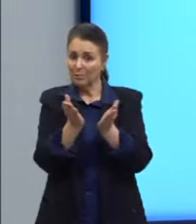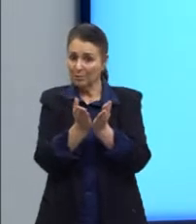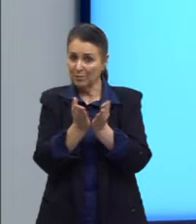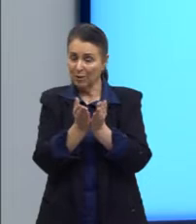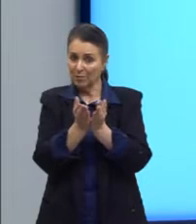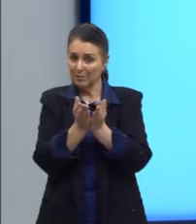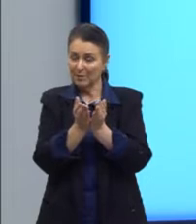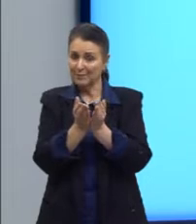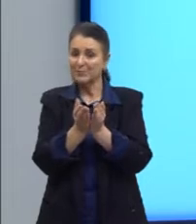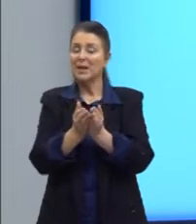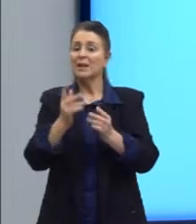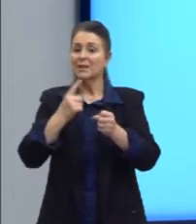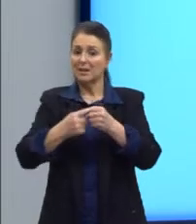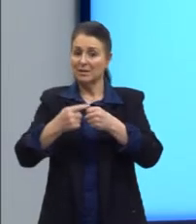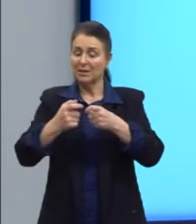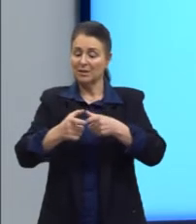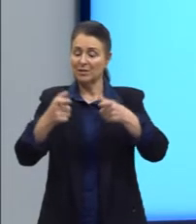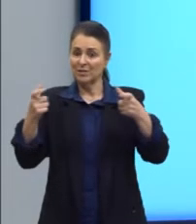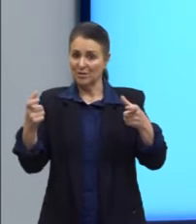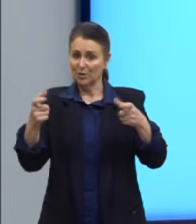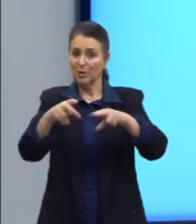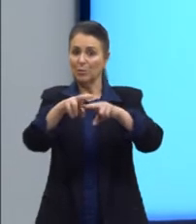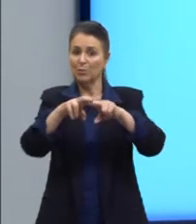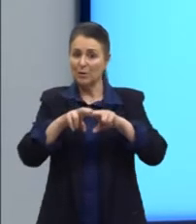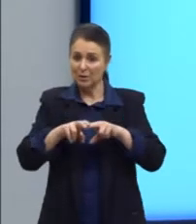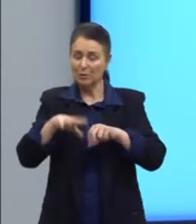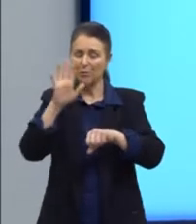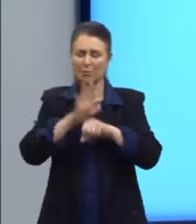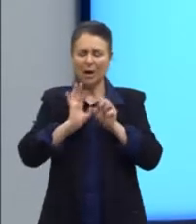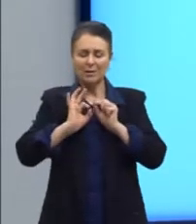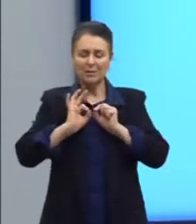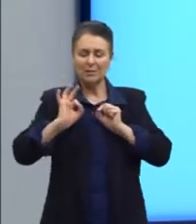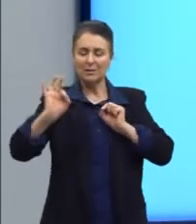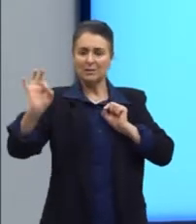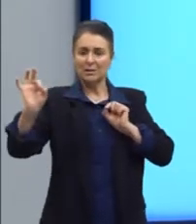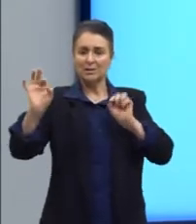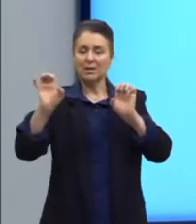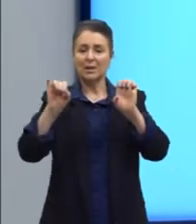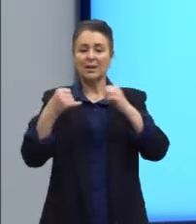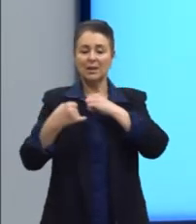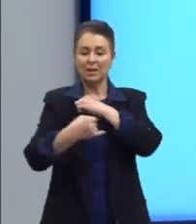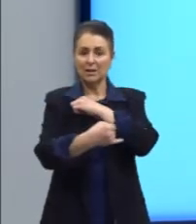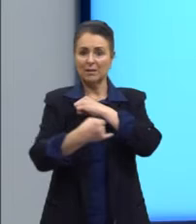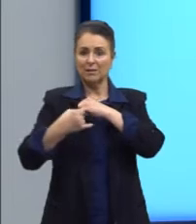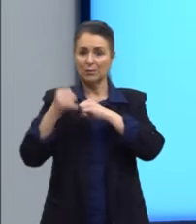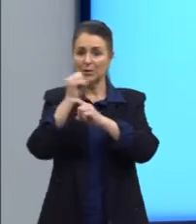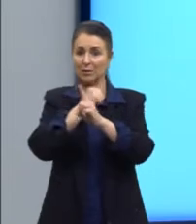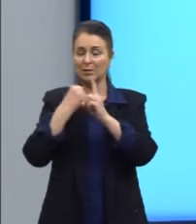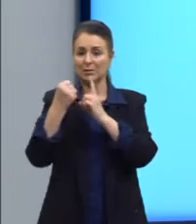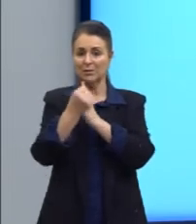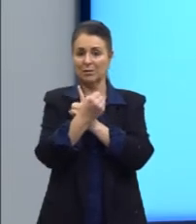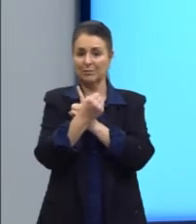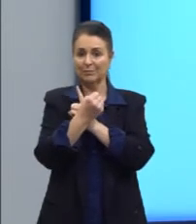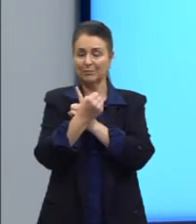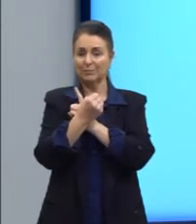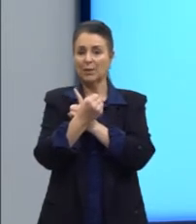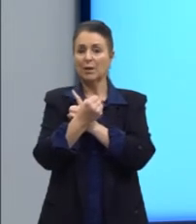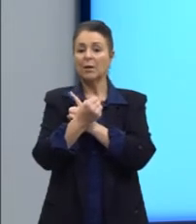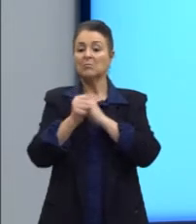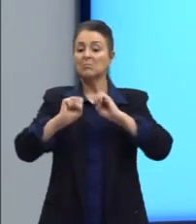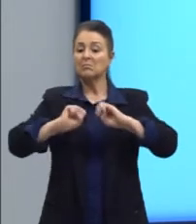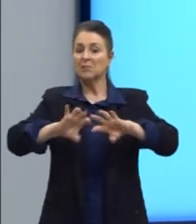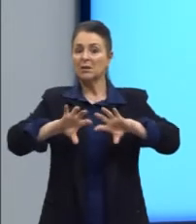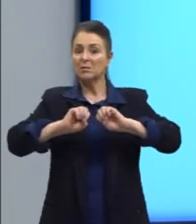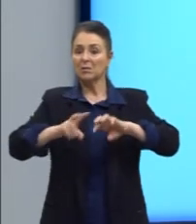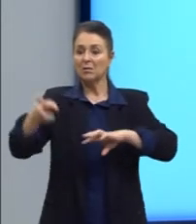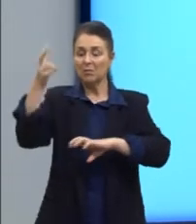os deixa ainda mais distantes da infraestrutura social destinada à educação,